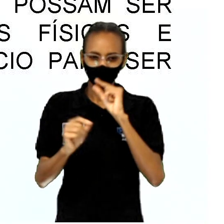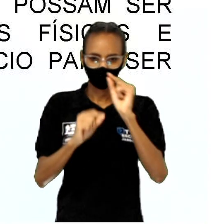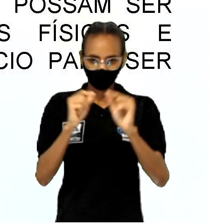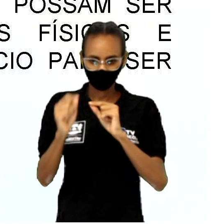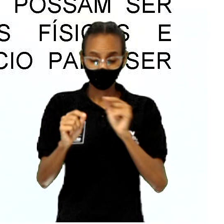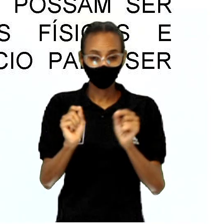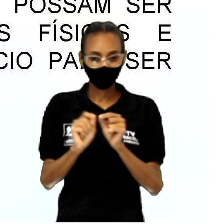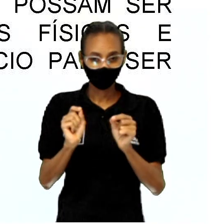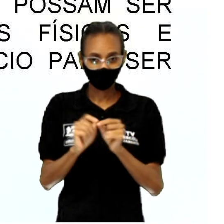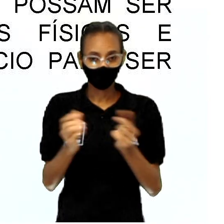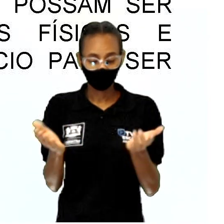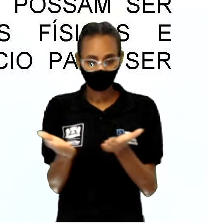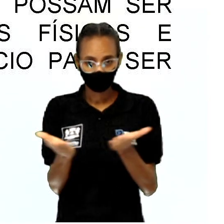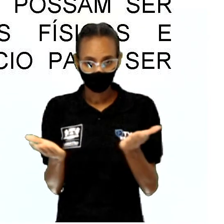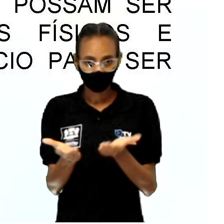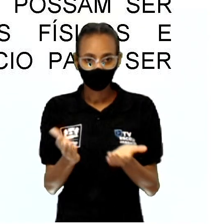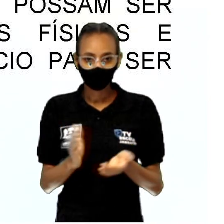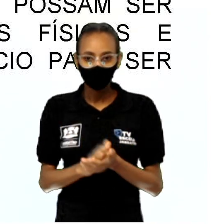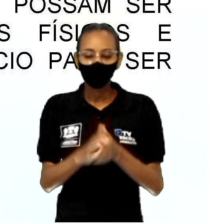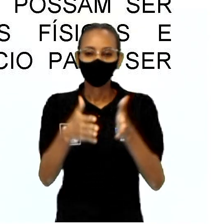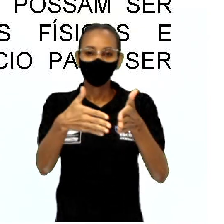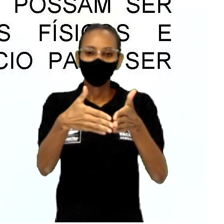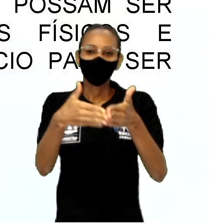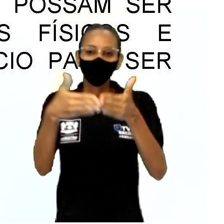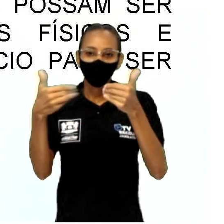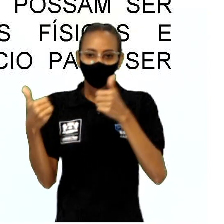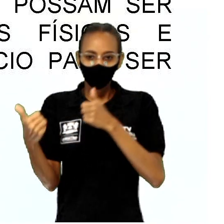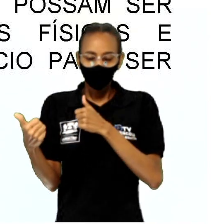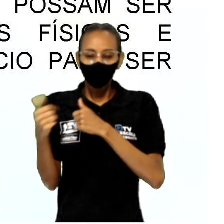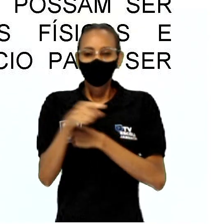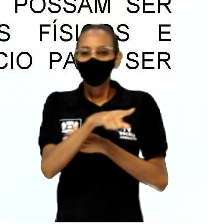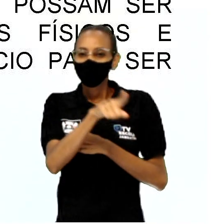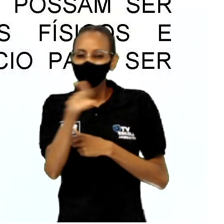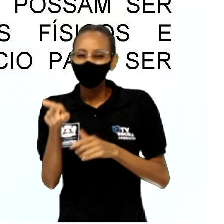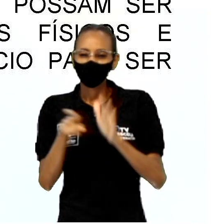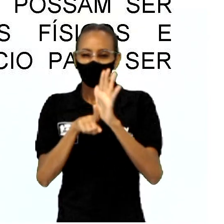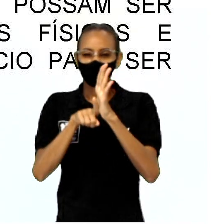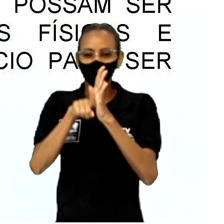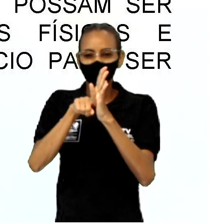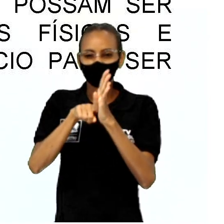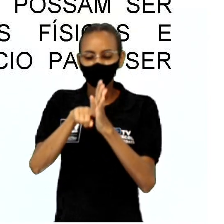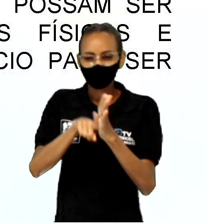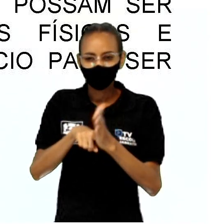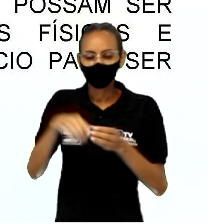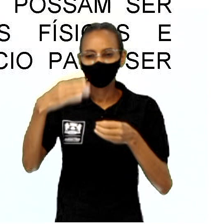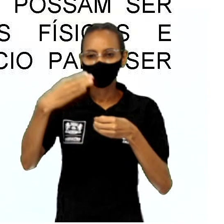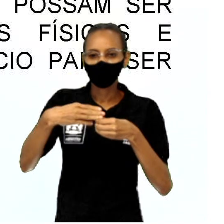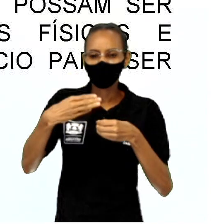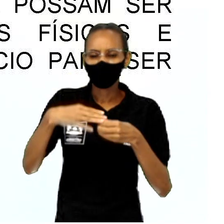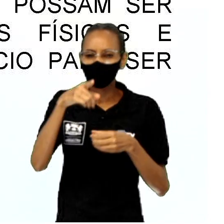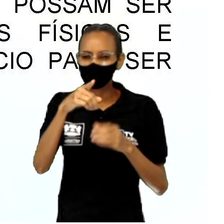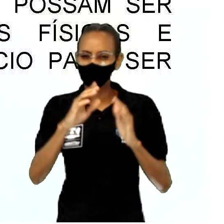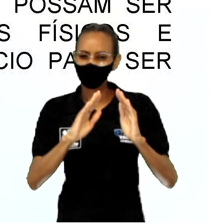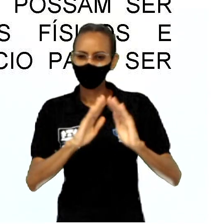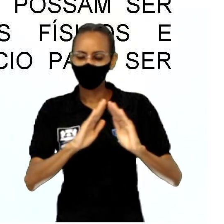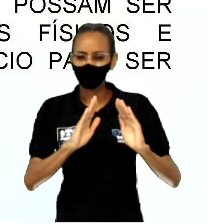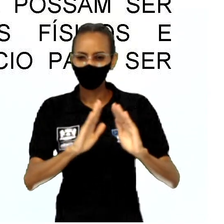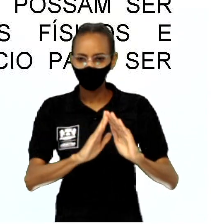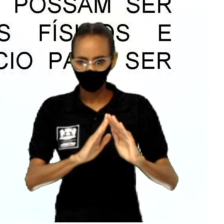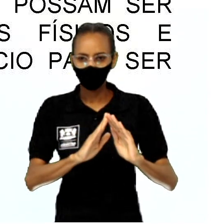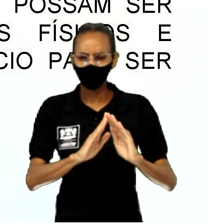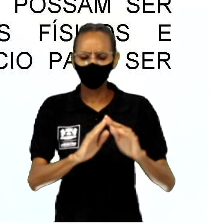fazer hoje? Eu vou solicitar a vocês que vocês pesquisem aí no bairro onde vocês moram quais são